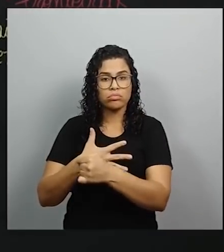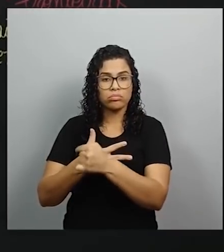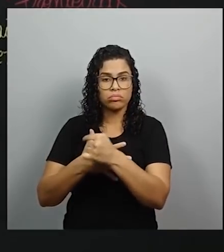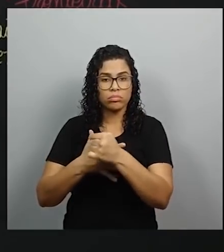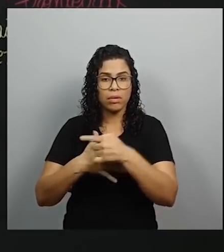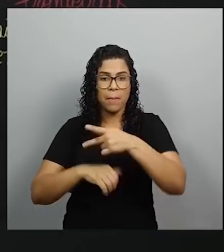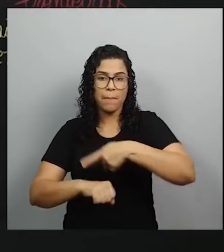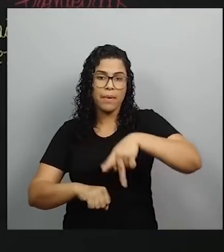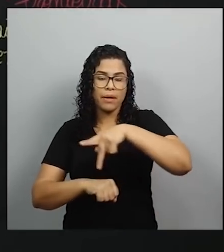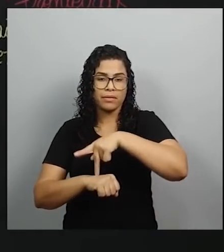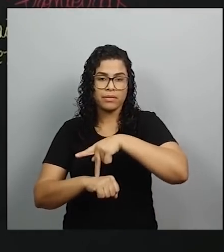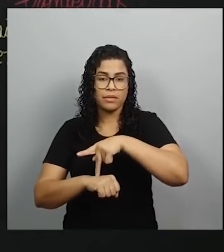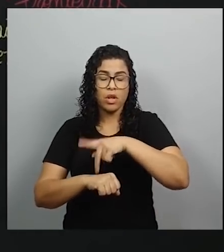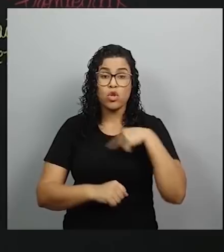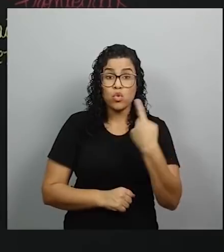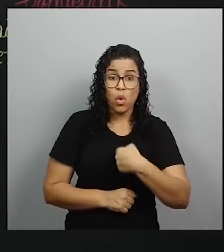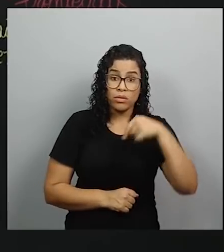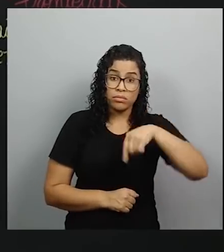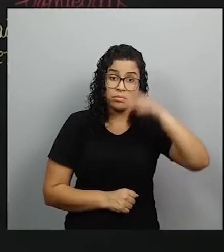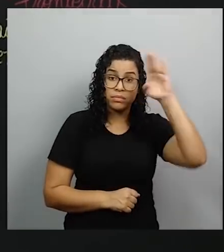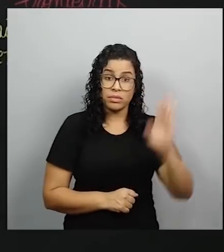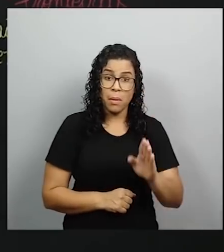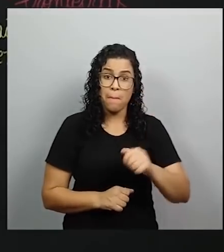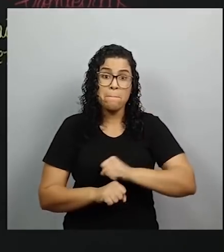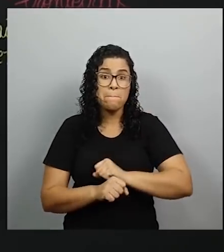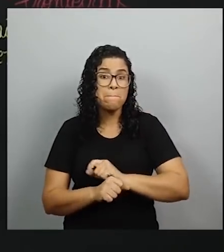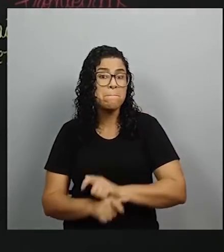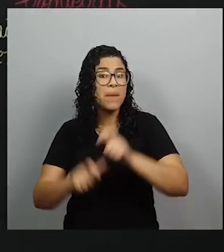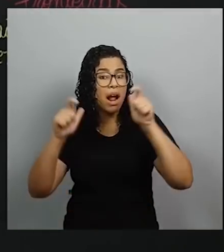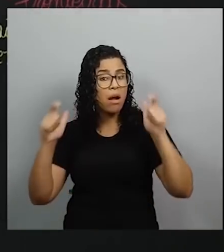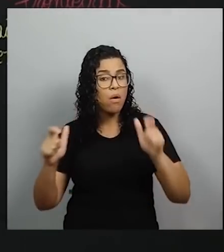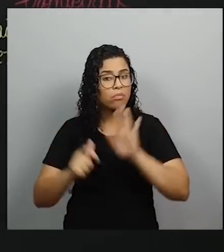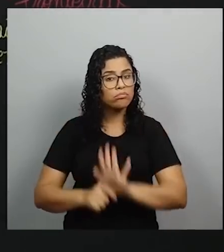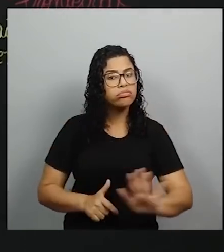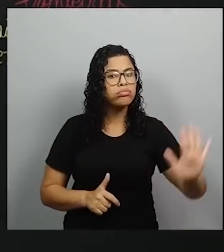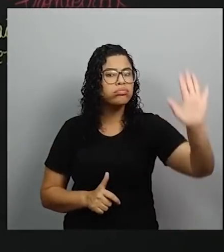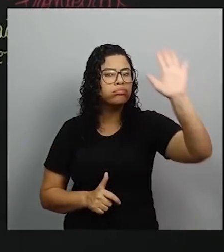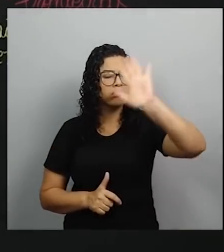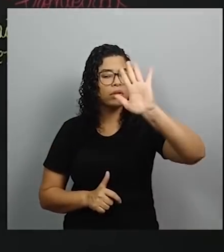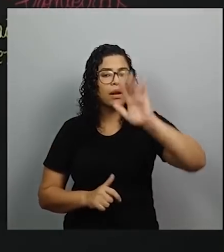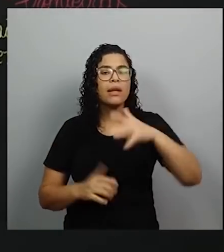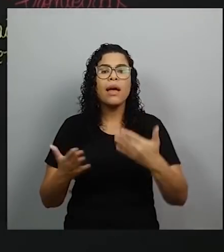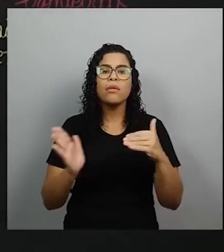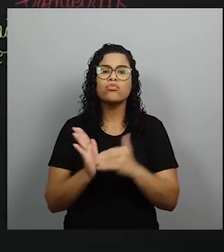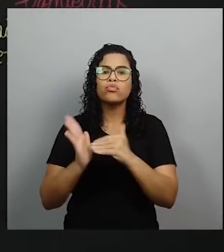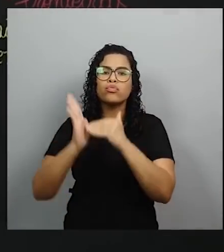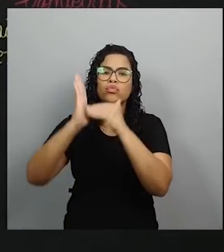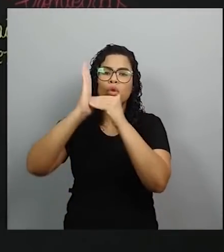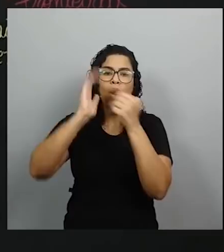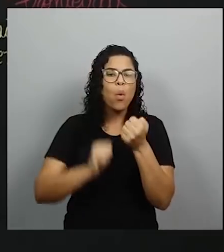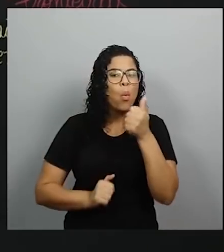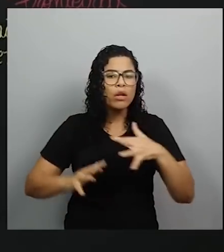a maior área. E por ter a maior área, nós fazemos fronteira com quase todos os